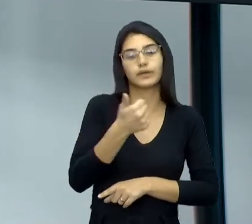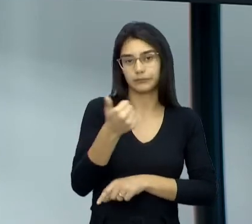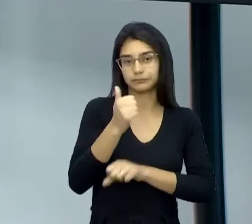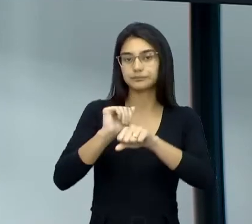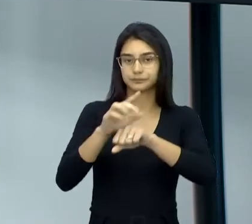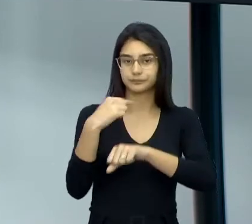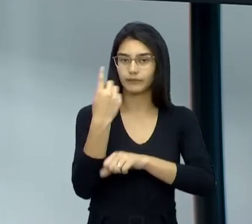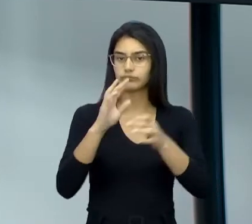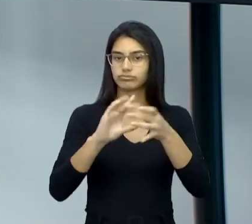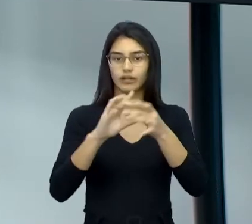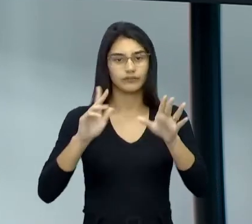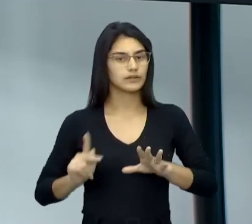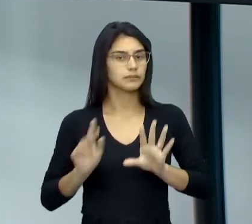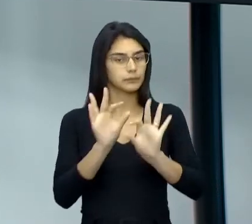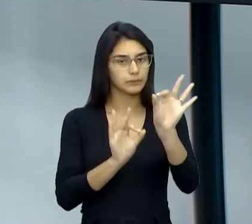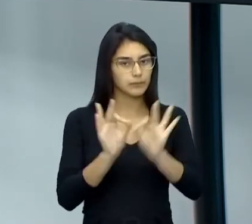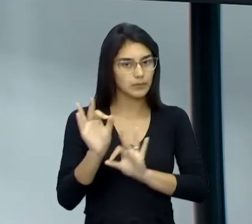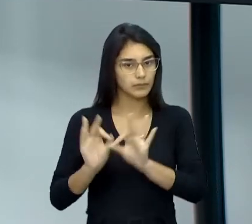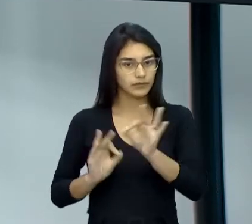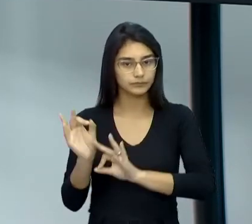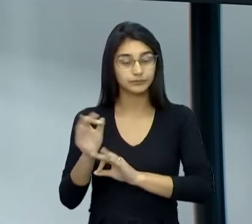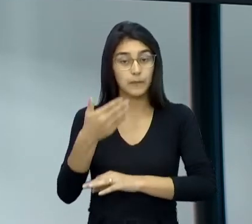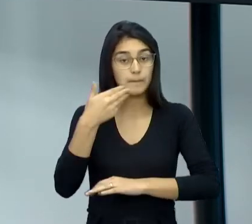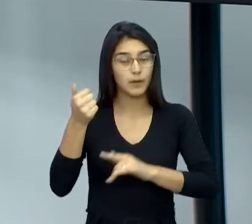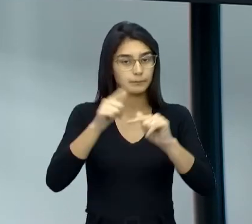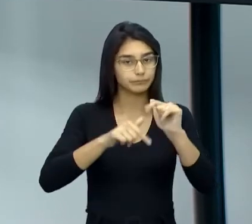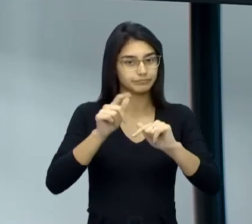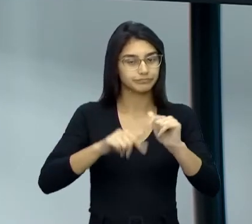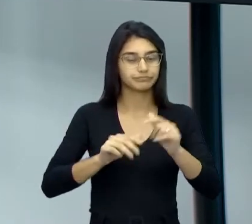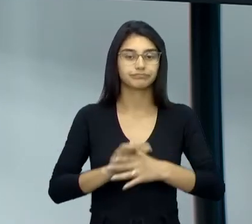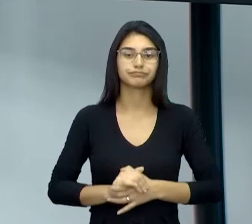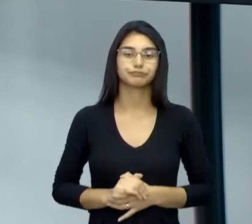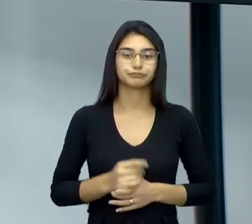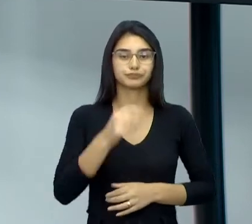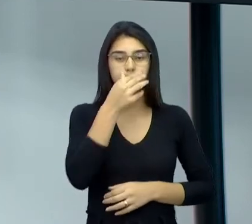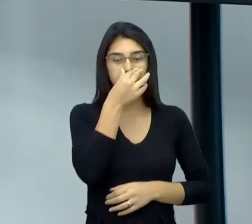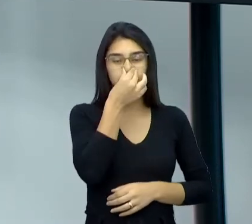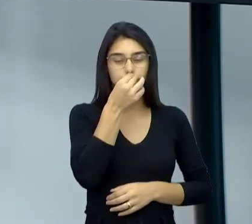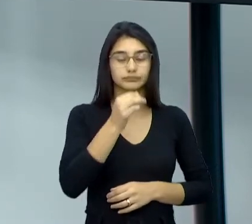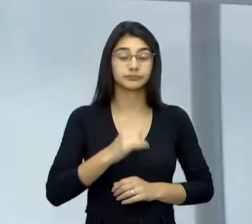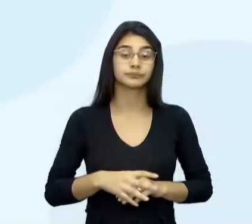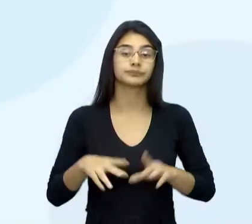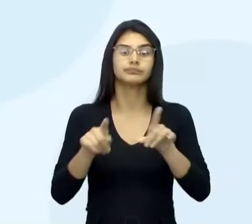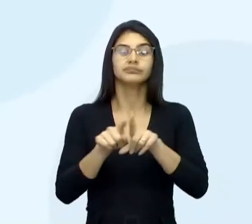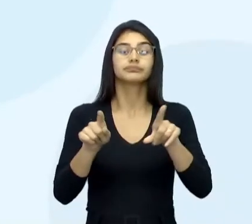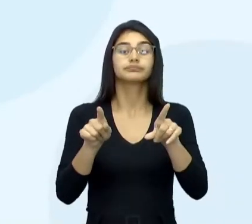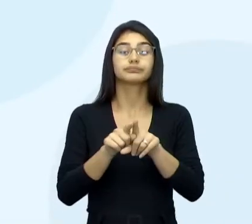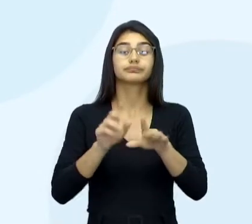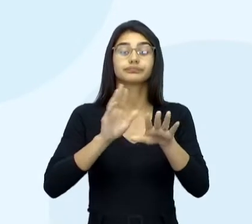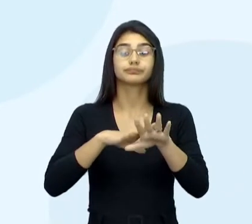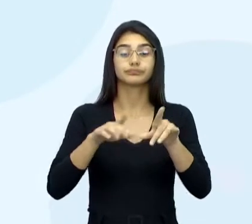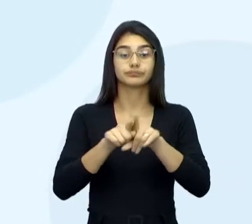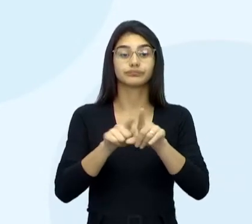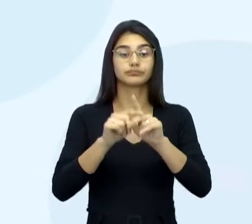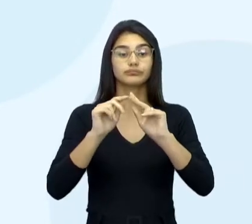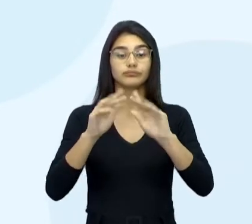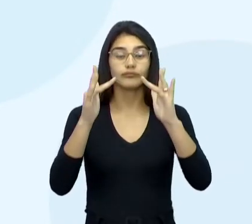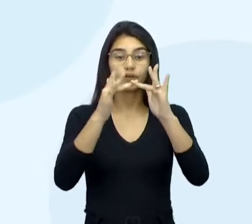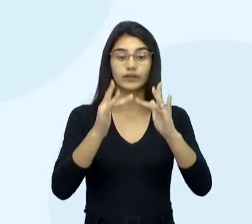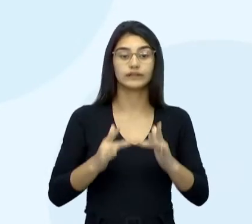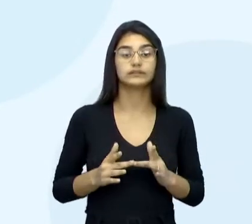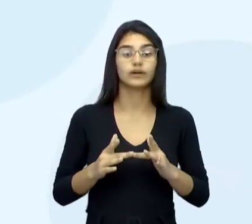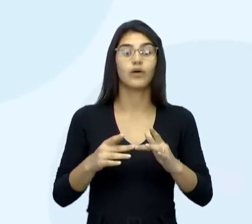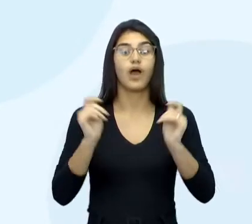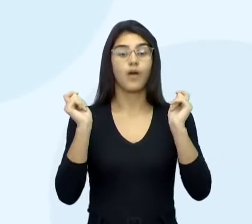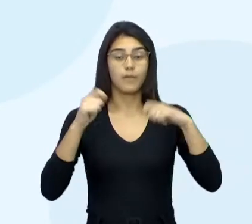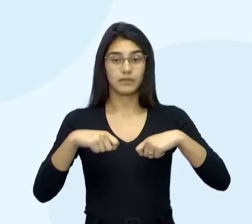a gente está aberto sempre para preparar o melhor material para você. Também a gente costuma fazer também esse link aí, a